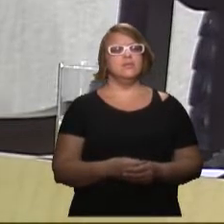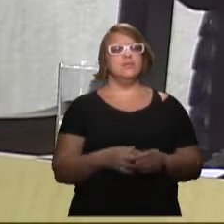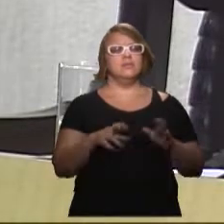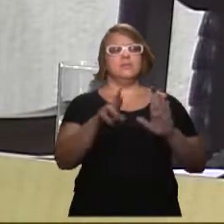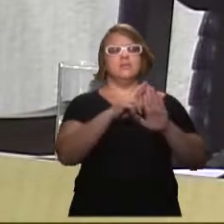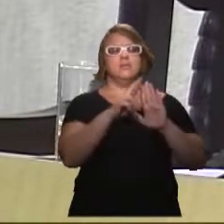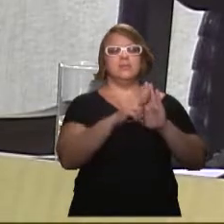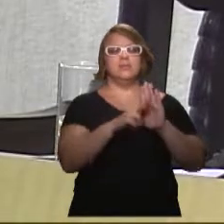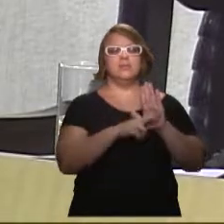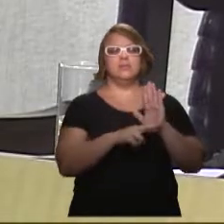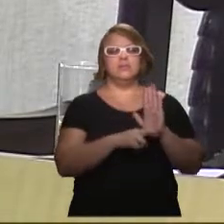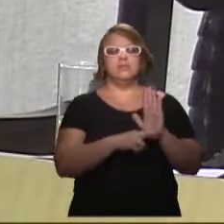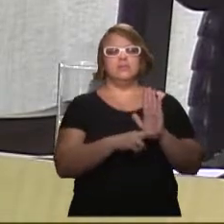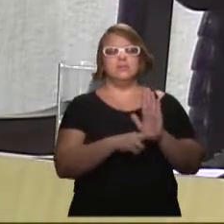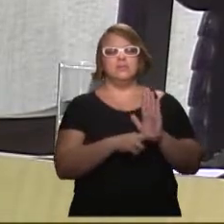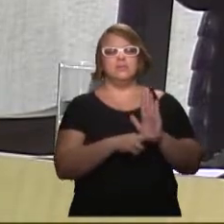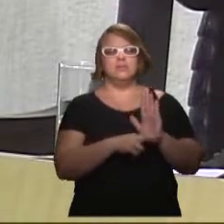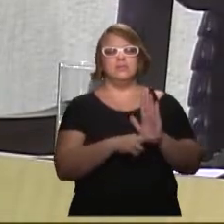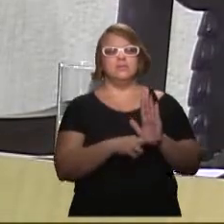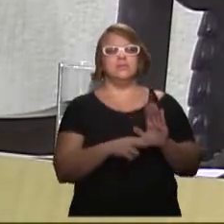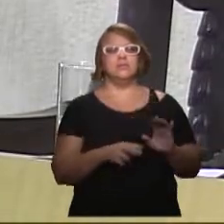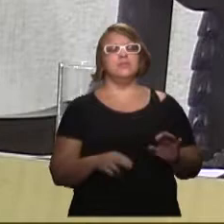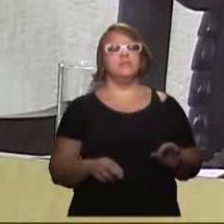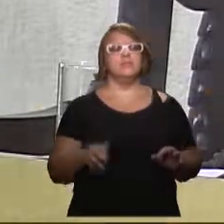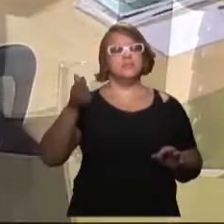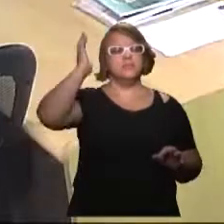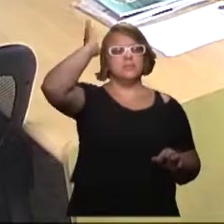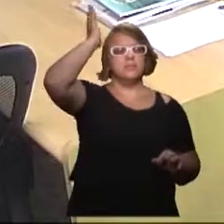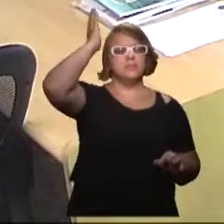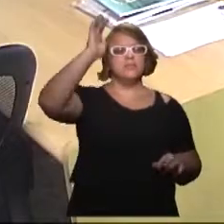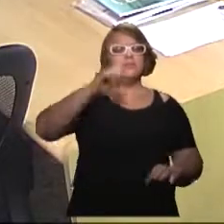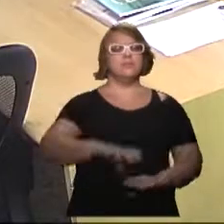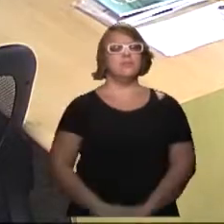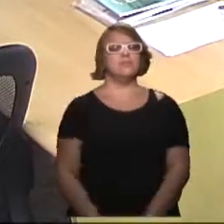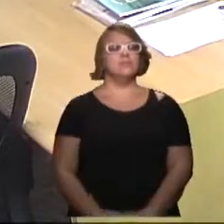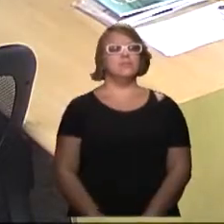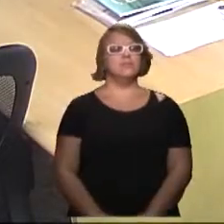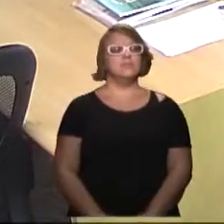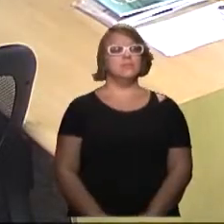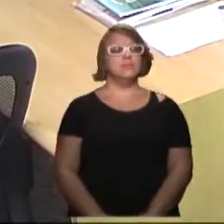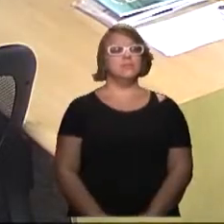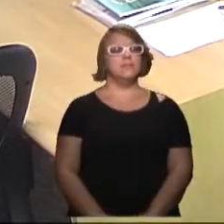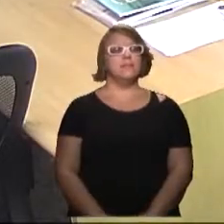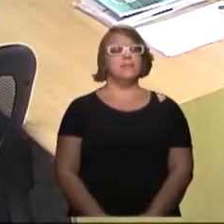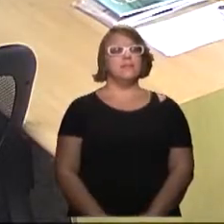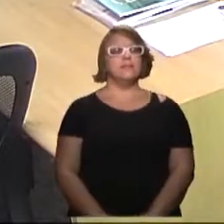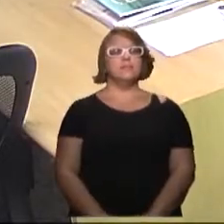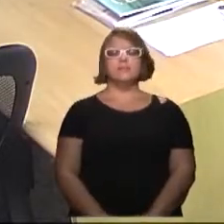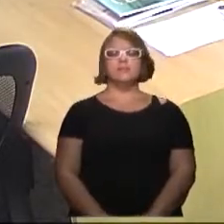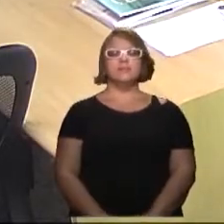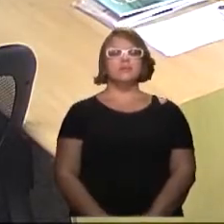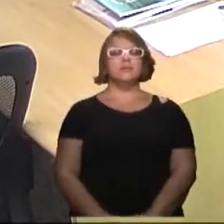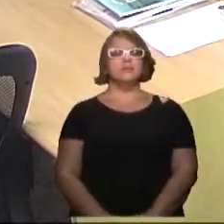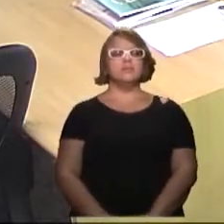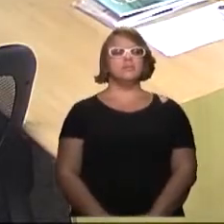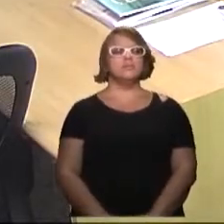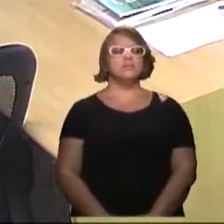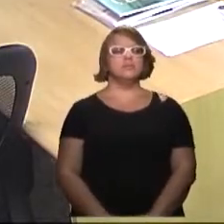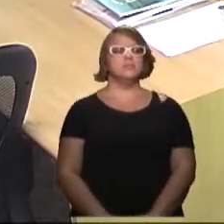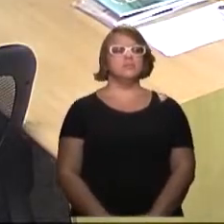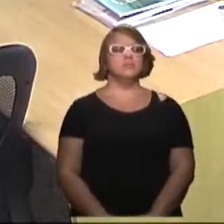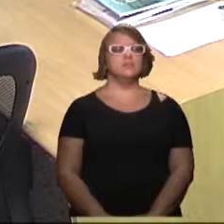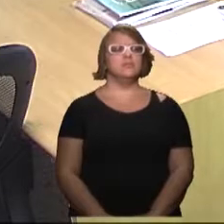social do município de Taubaté. Presidente. Vereador Salvador Soares, discussão. Discussão, Salvador Soares. Aqui. Vereador